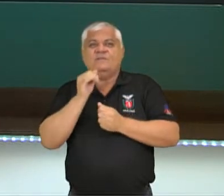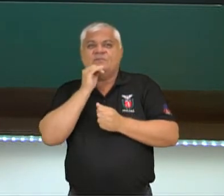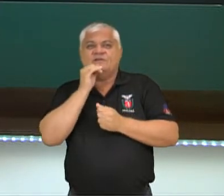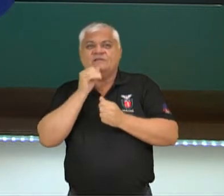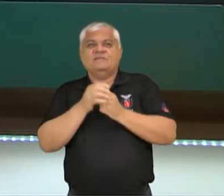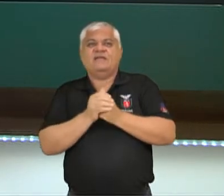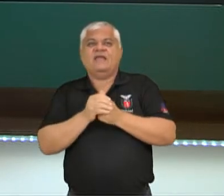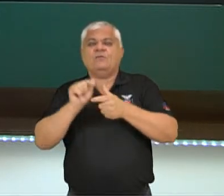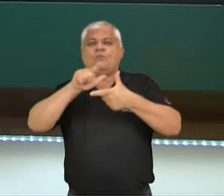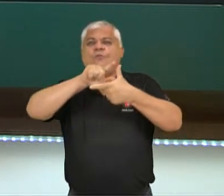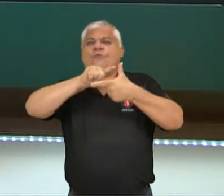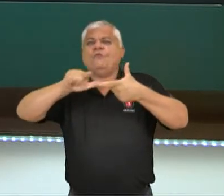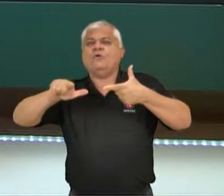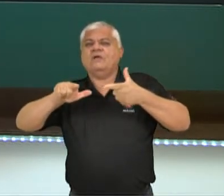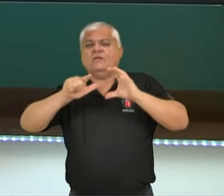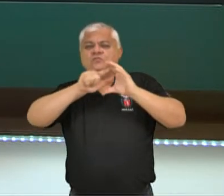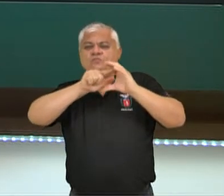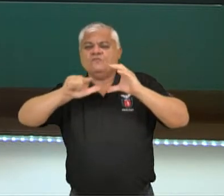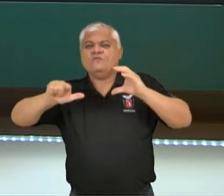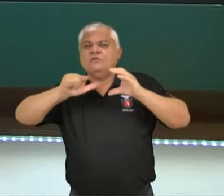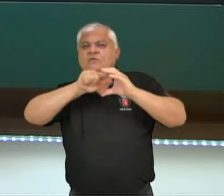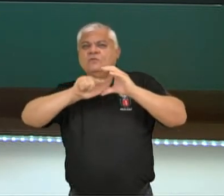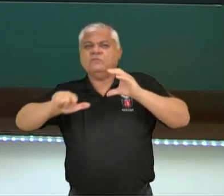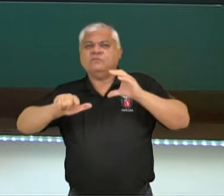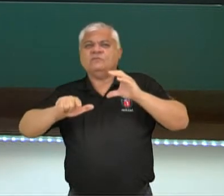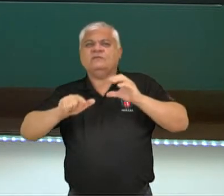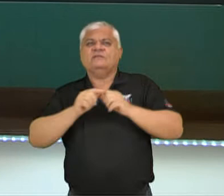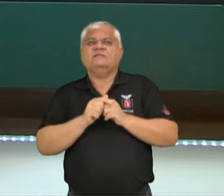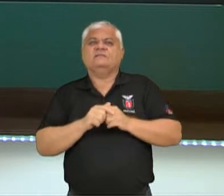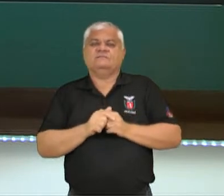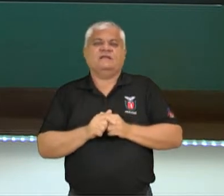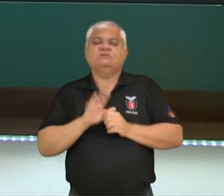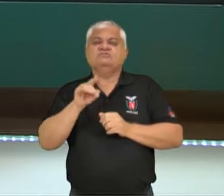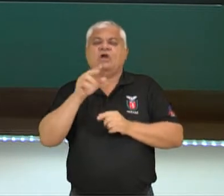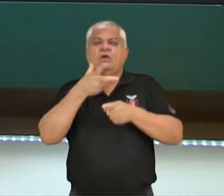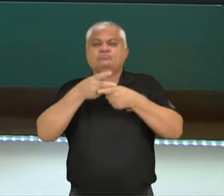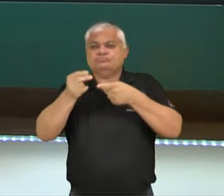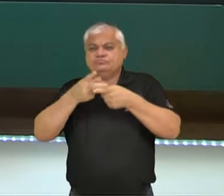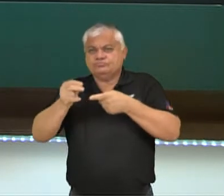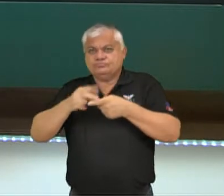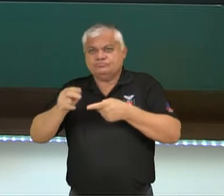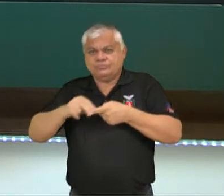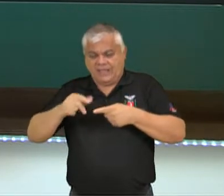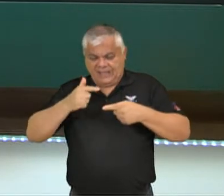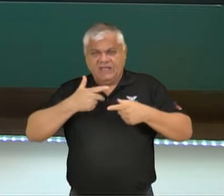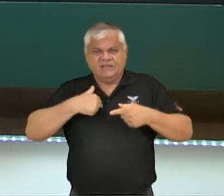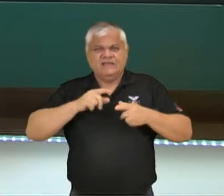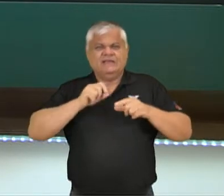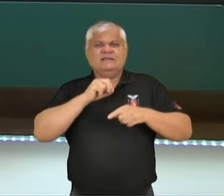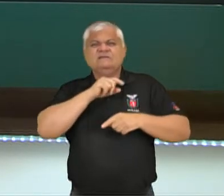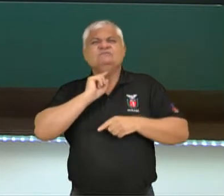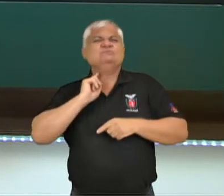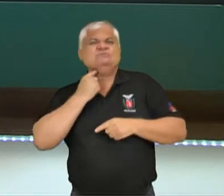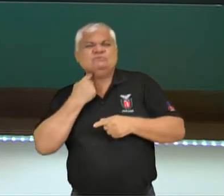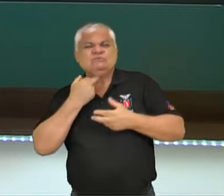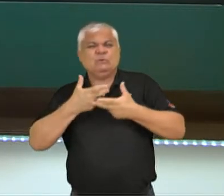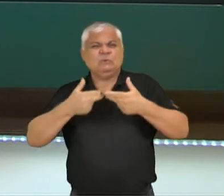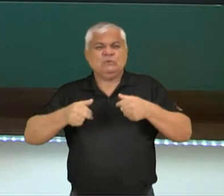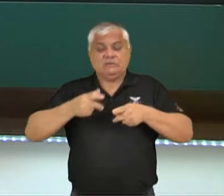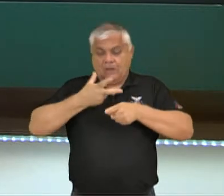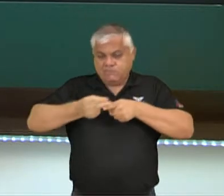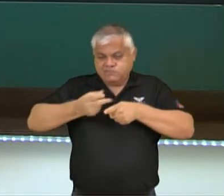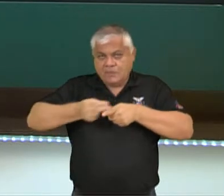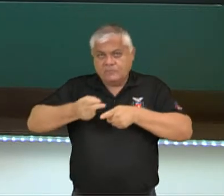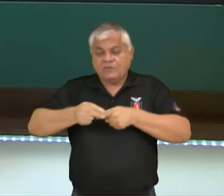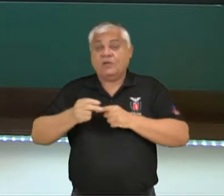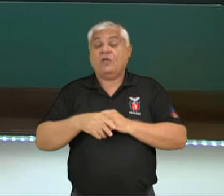endoplasmático liso. Ele tem função de síntese lipídica e desintoxicação do organismo. Então, lá nas células do fígado, que é